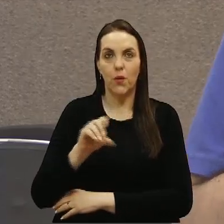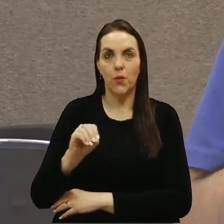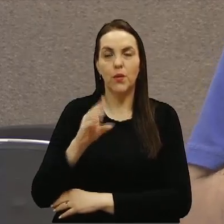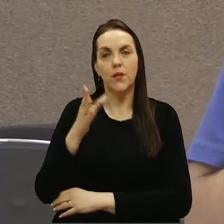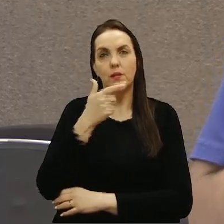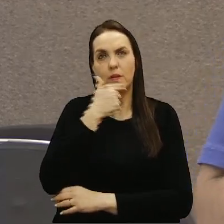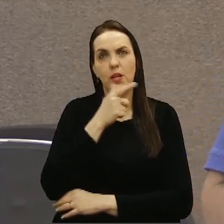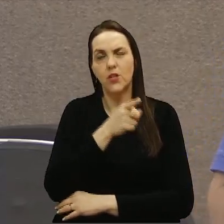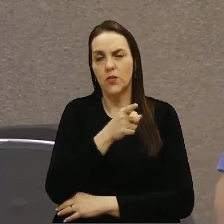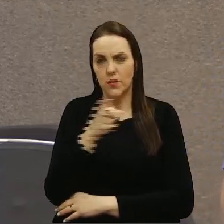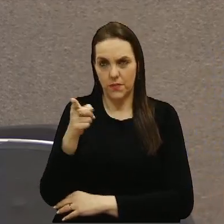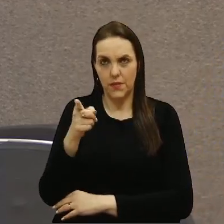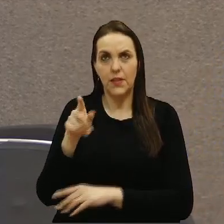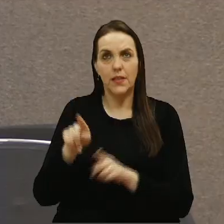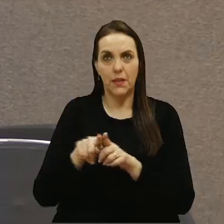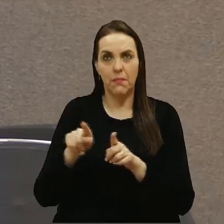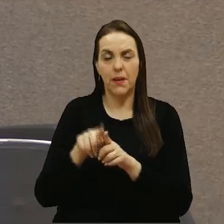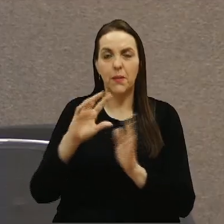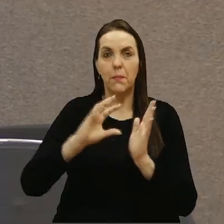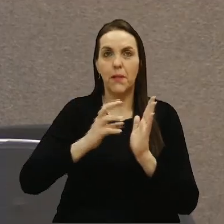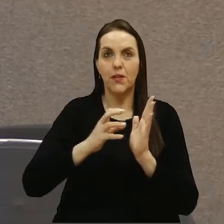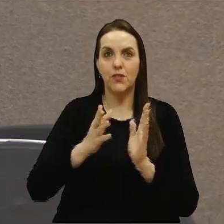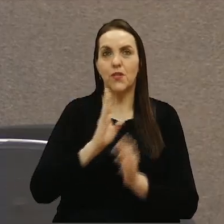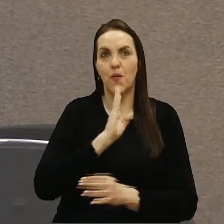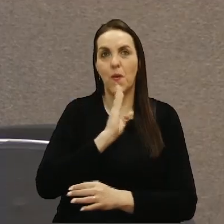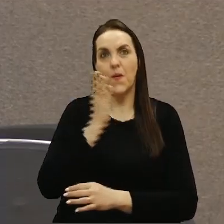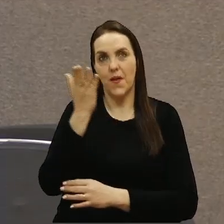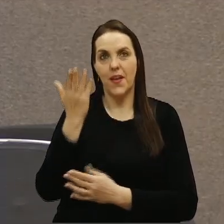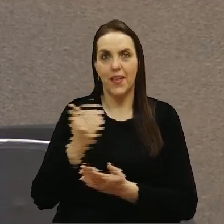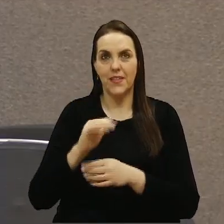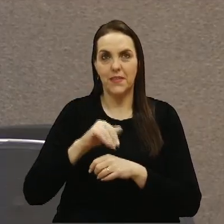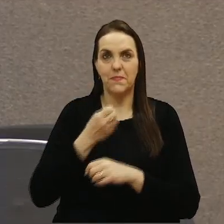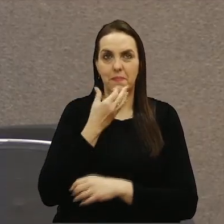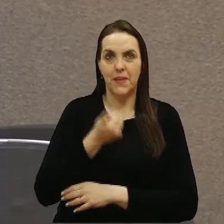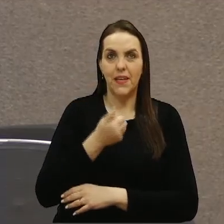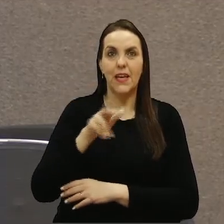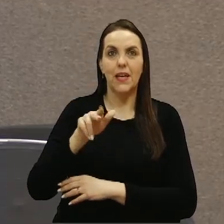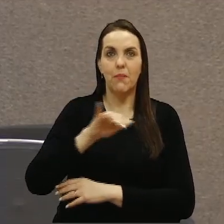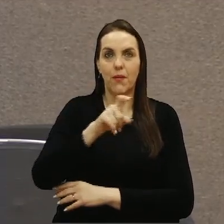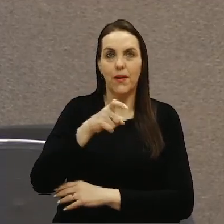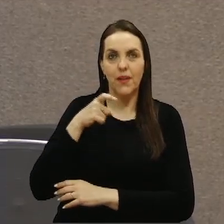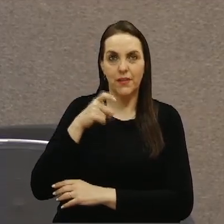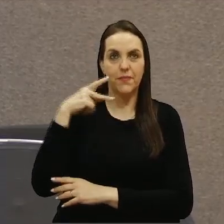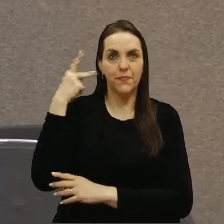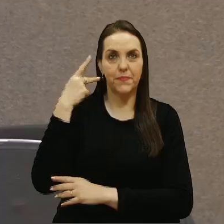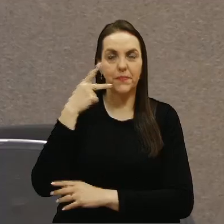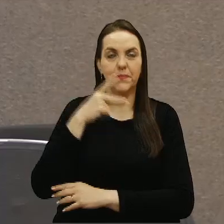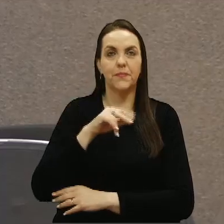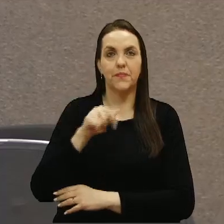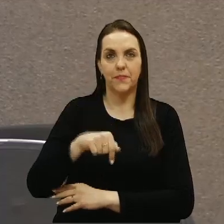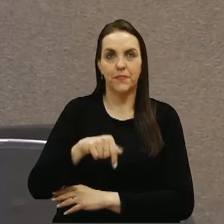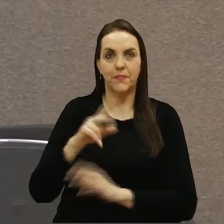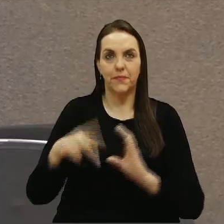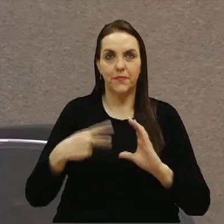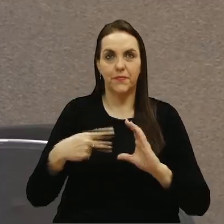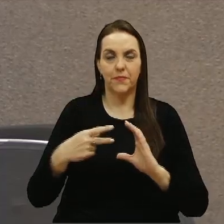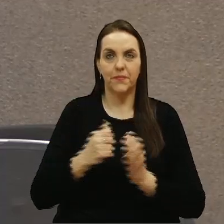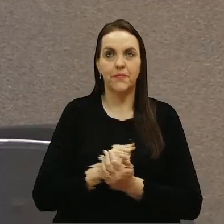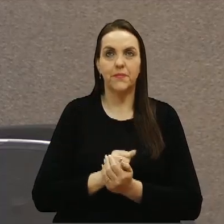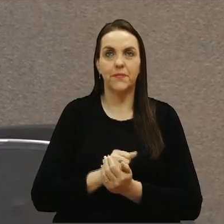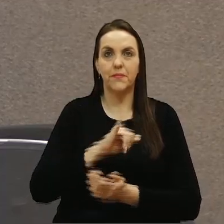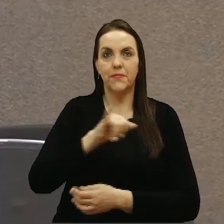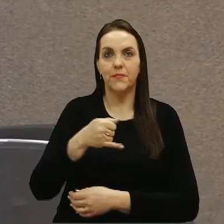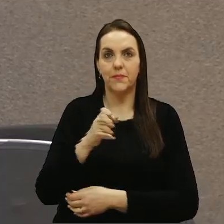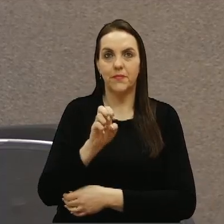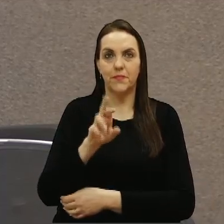senhor e o teu partido conhece muito bem, irmão do ex-vereador aqui da Câmara, vereador José D'Ambrosio, do